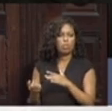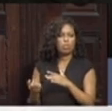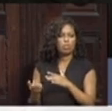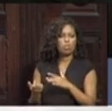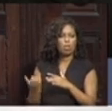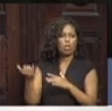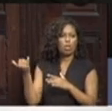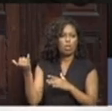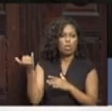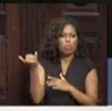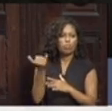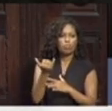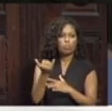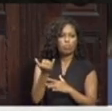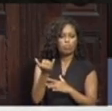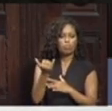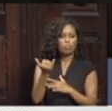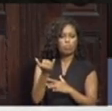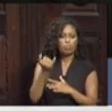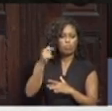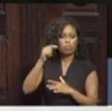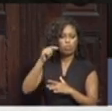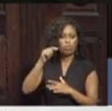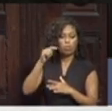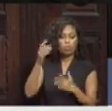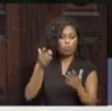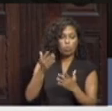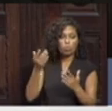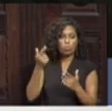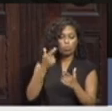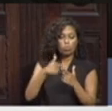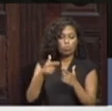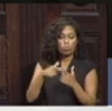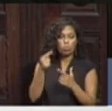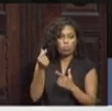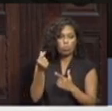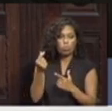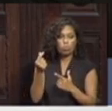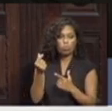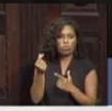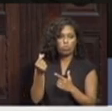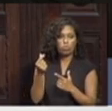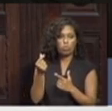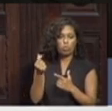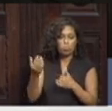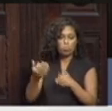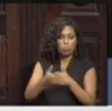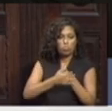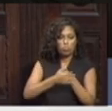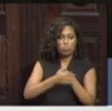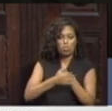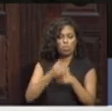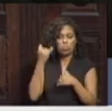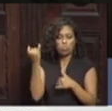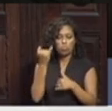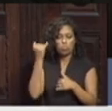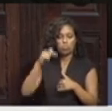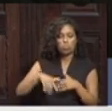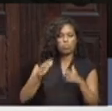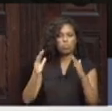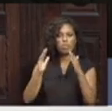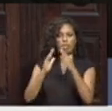integralmente aquilo que é devido para a empresa. Então eu acho que a Assembleia Legislativa tem que tomar providências imediatas, com